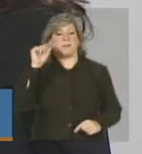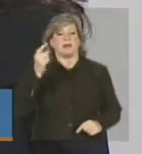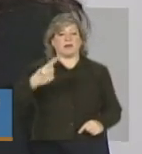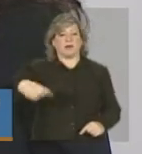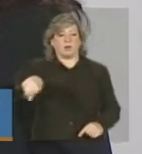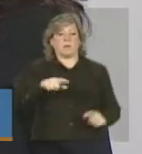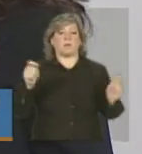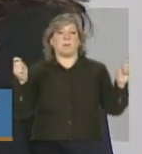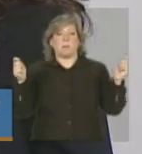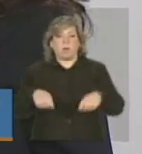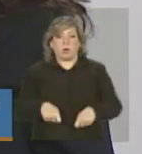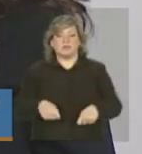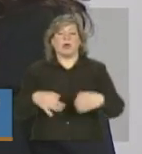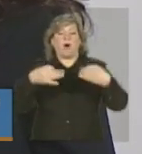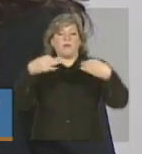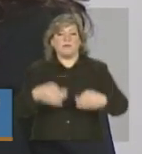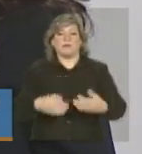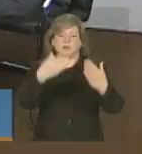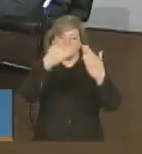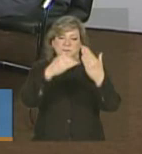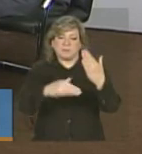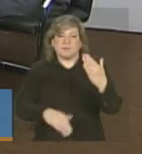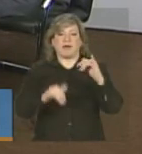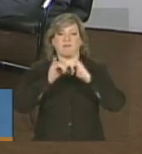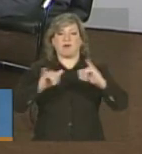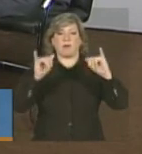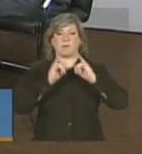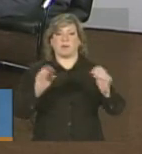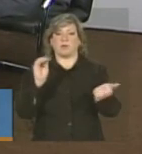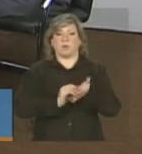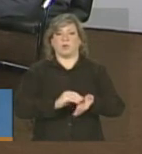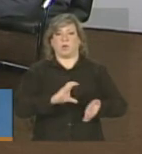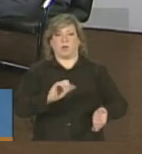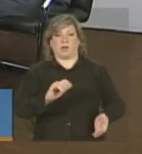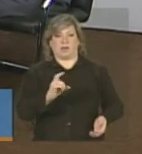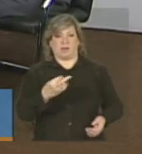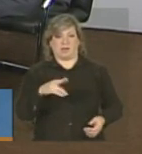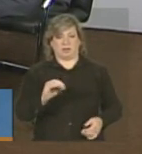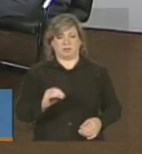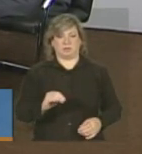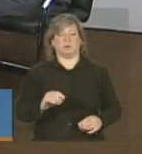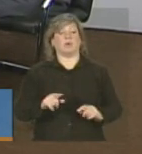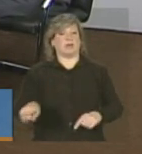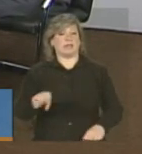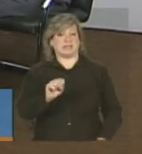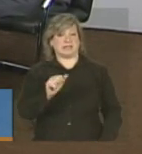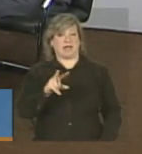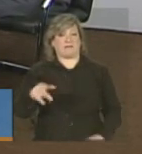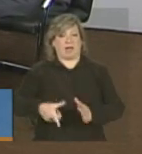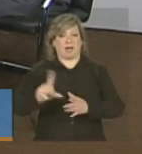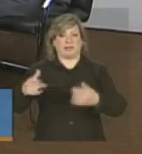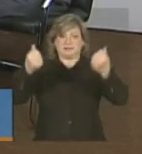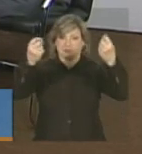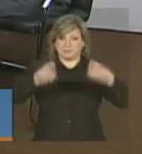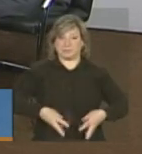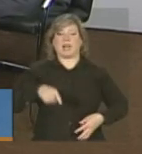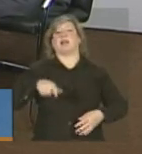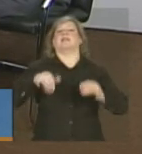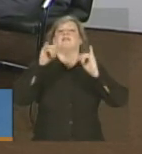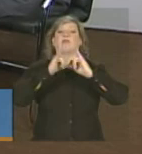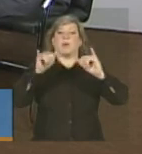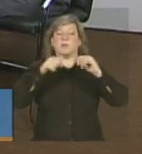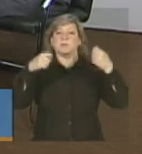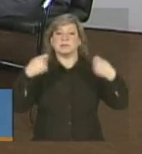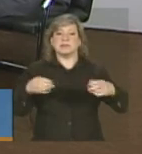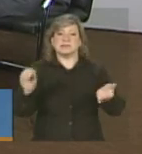possam confirmar seus dados cadastrais, que, como o Sávio diz, esses dados deverão estar